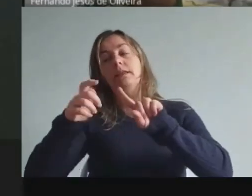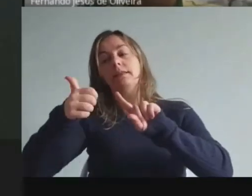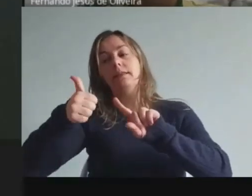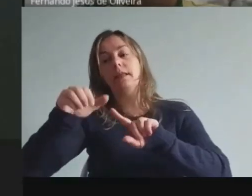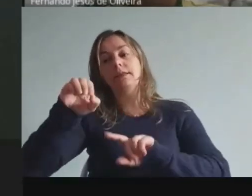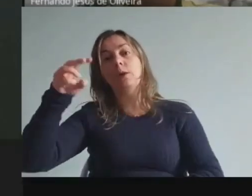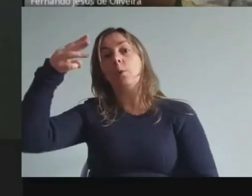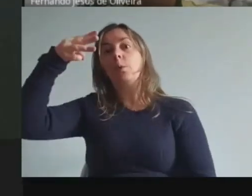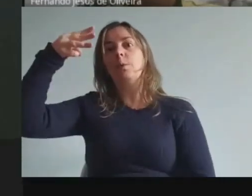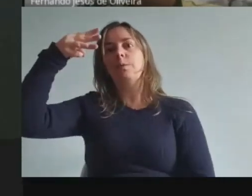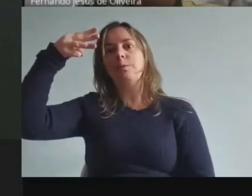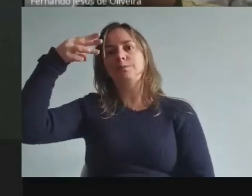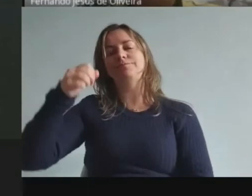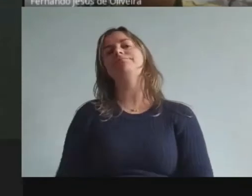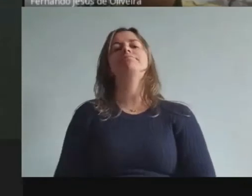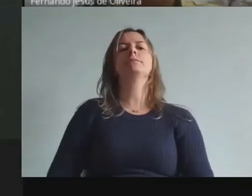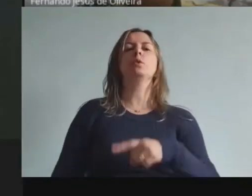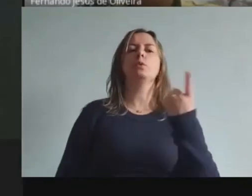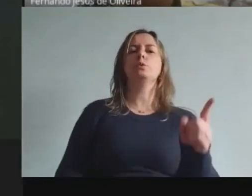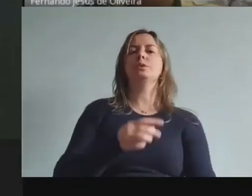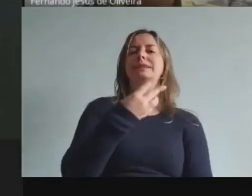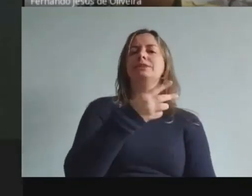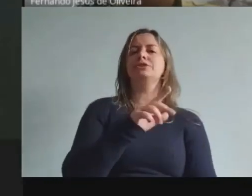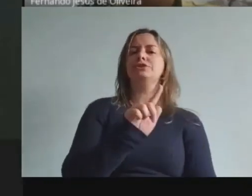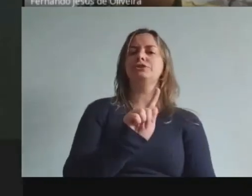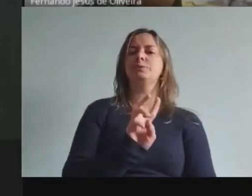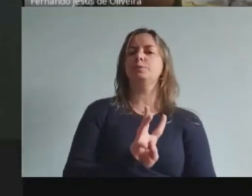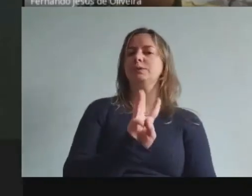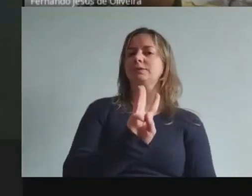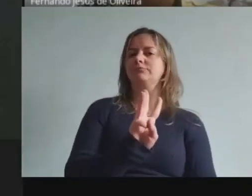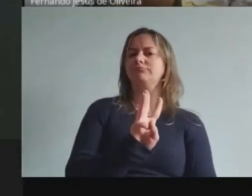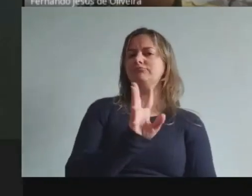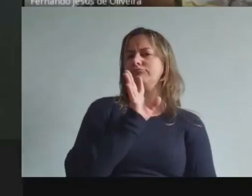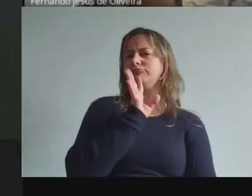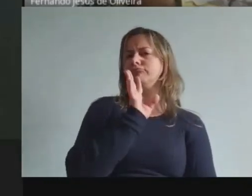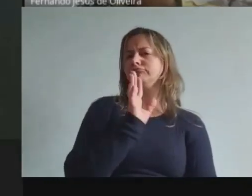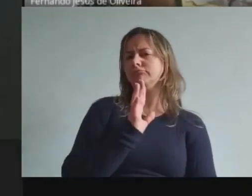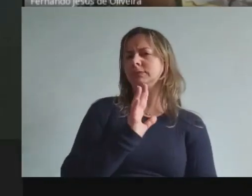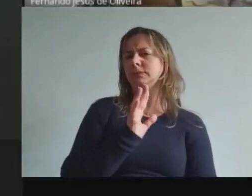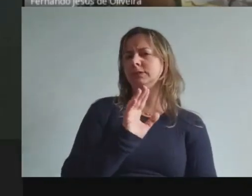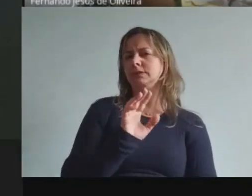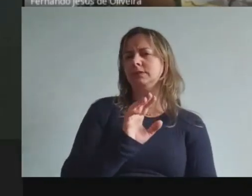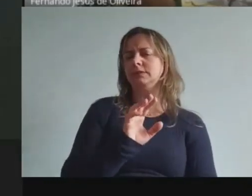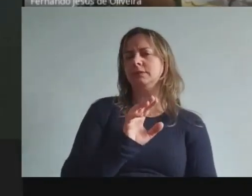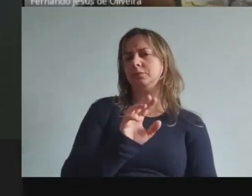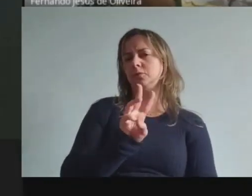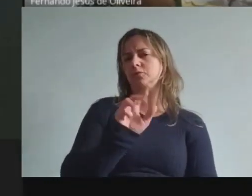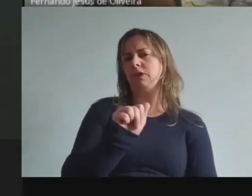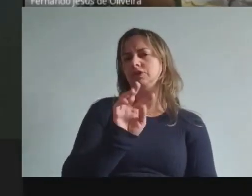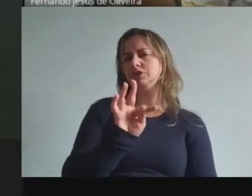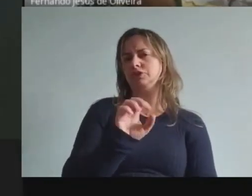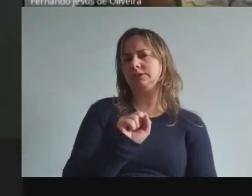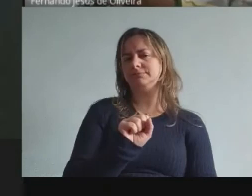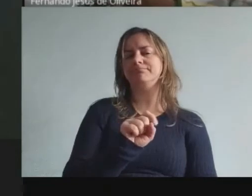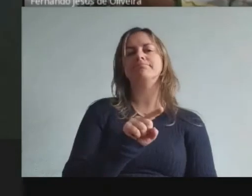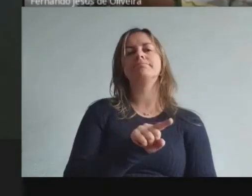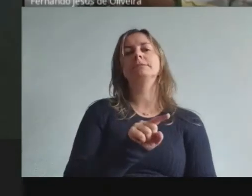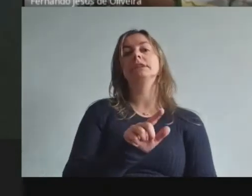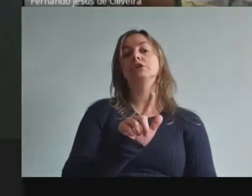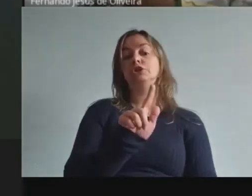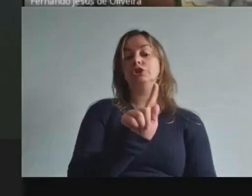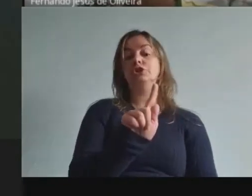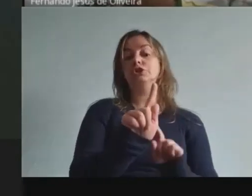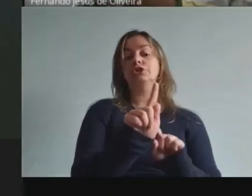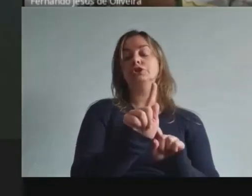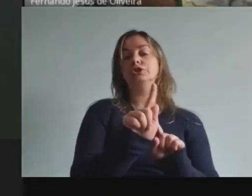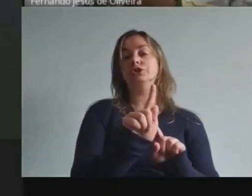volts. 3 gigawatts, né? Ou gigawatts, você que sabe. Giga